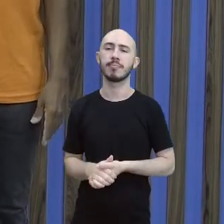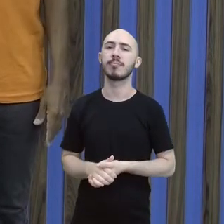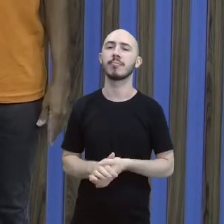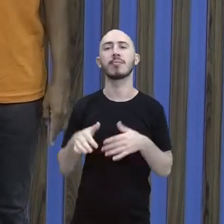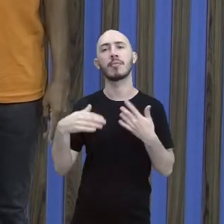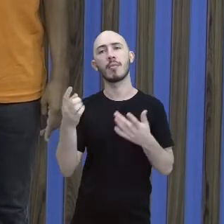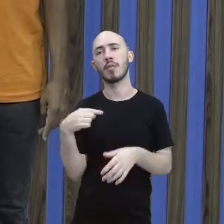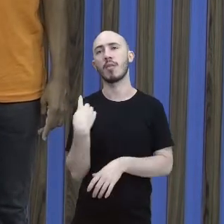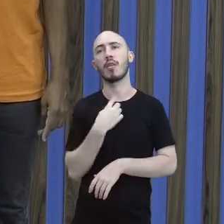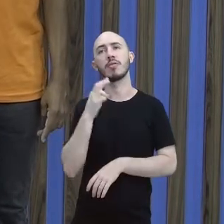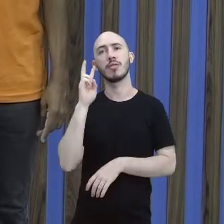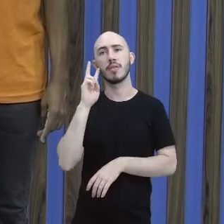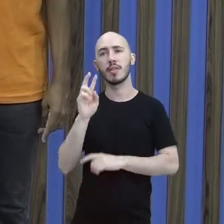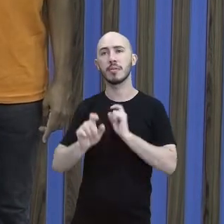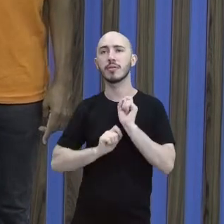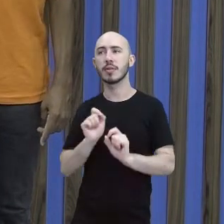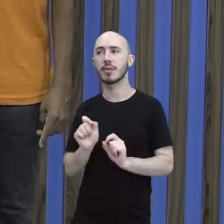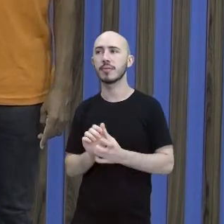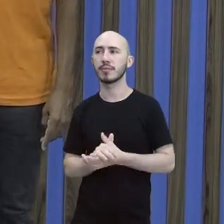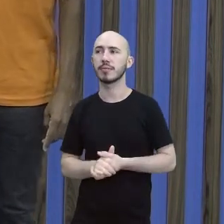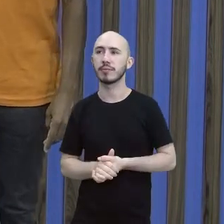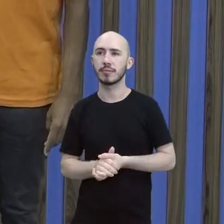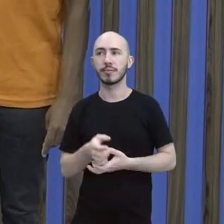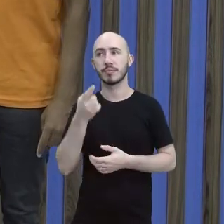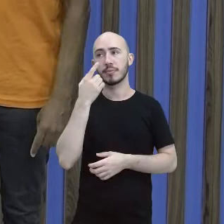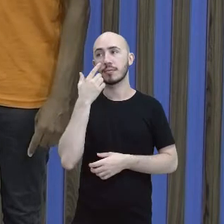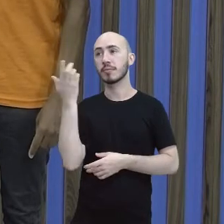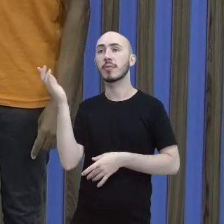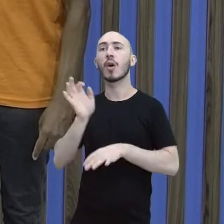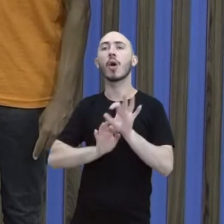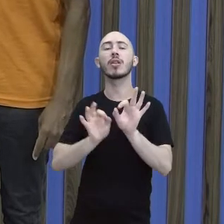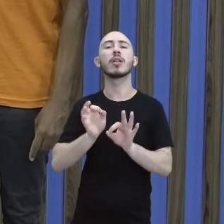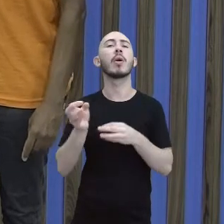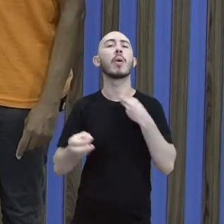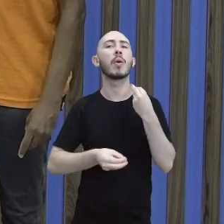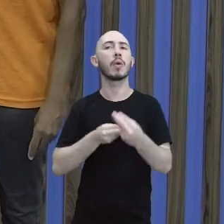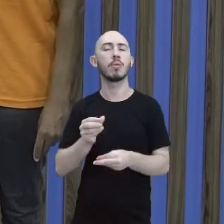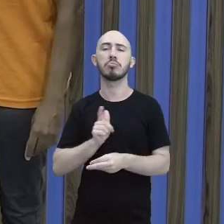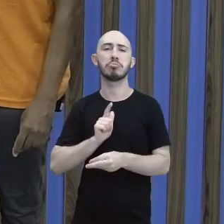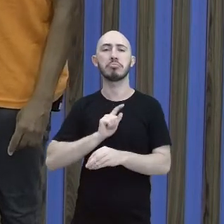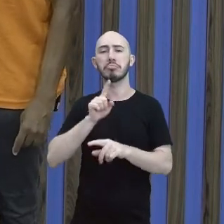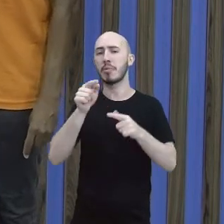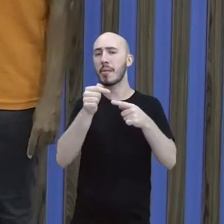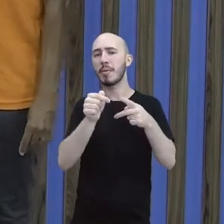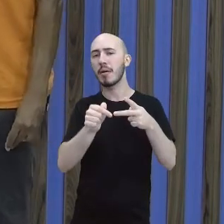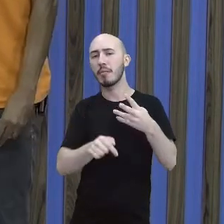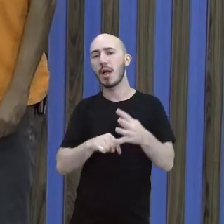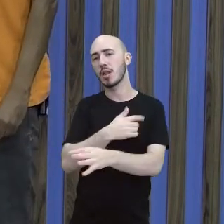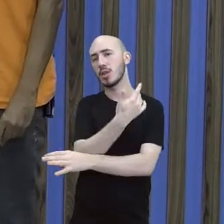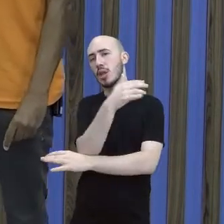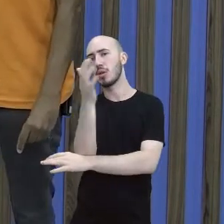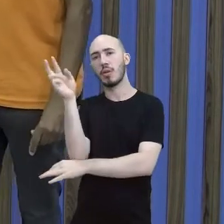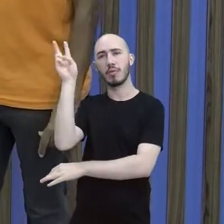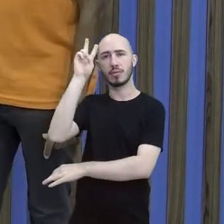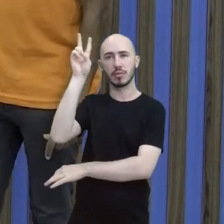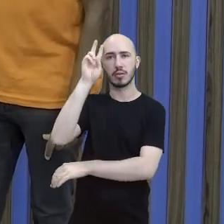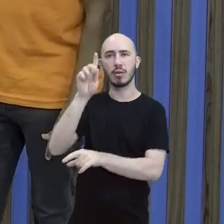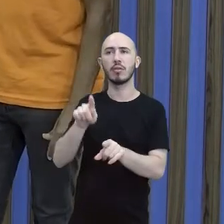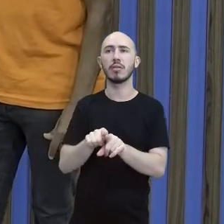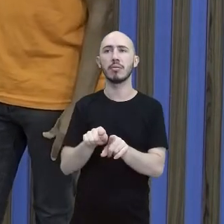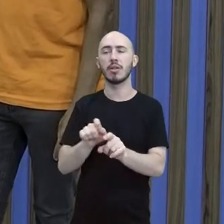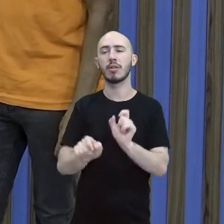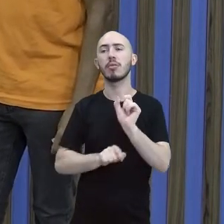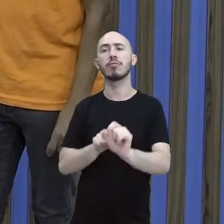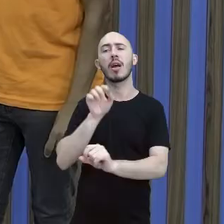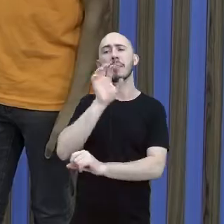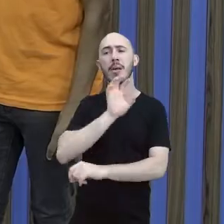A gente viu aqui para vocês que essa divisão é feita a partir de elementos naturais e históricos. A regionalização é feita com